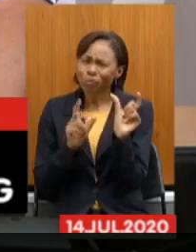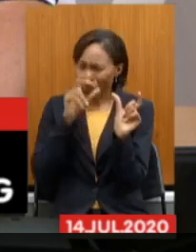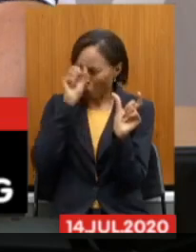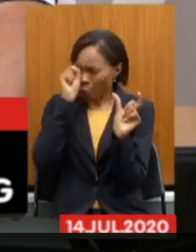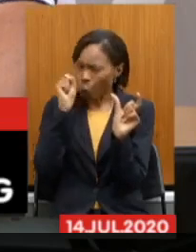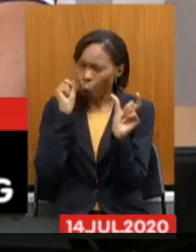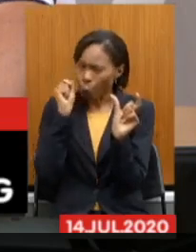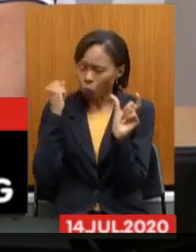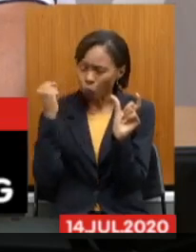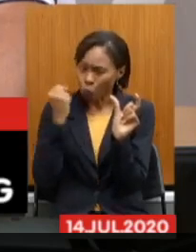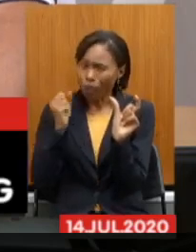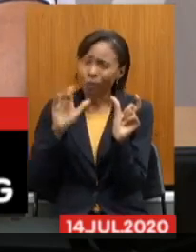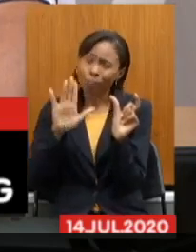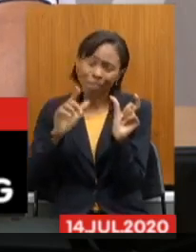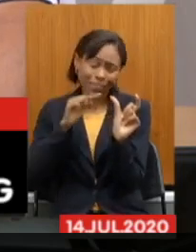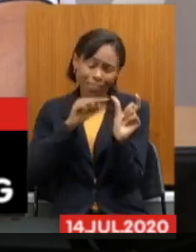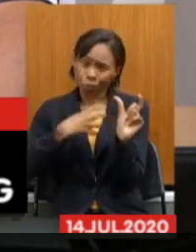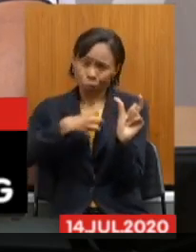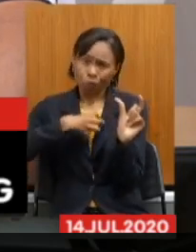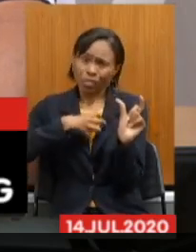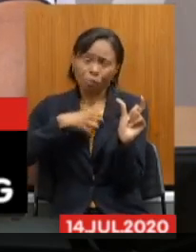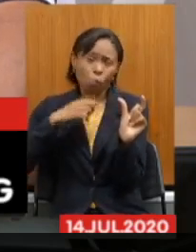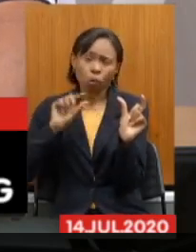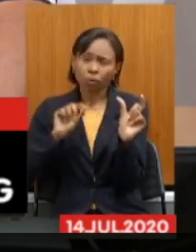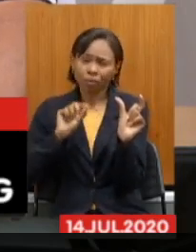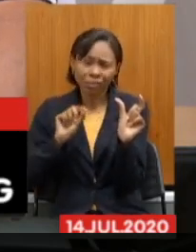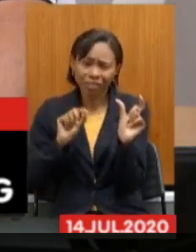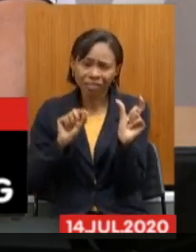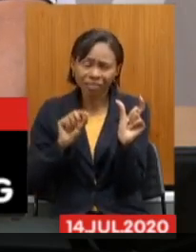sinto, querendo nos tratorar.